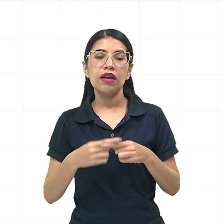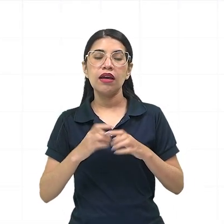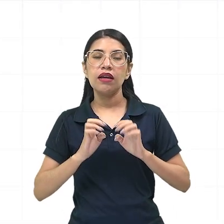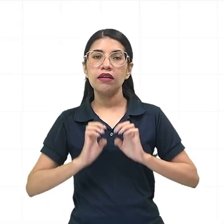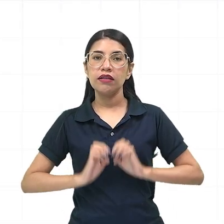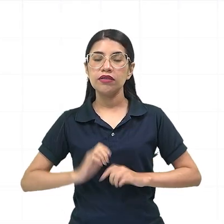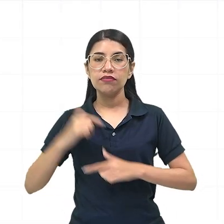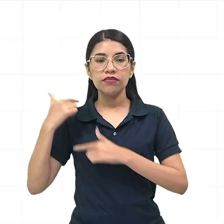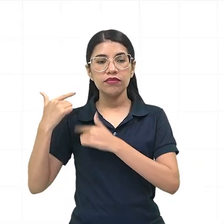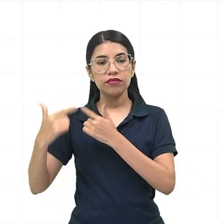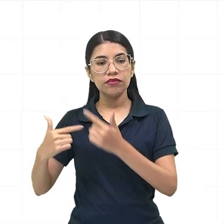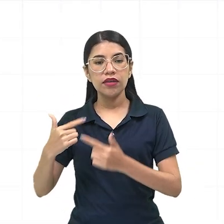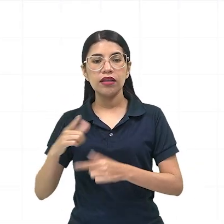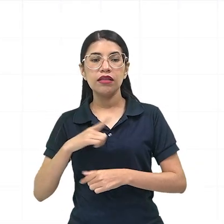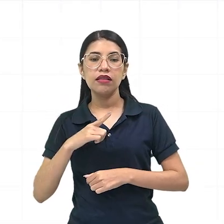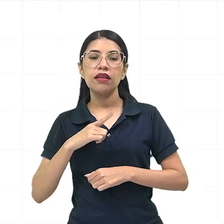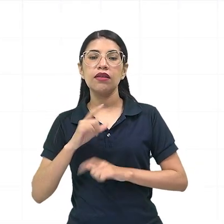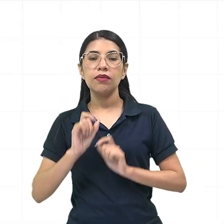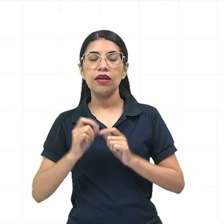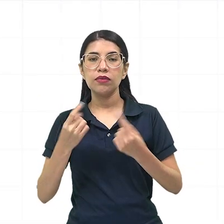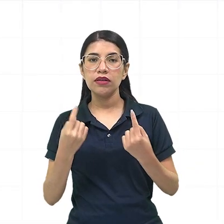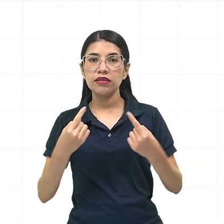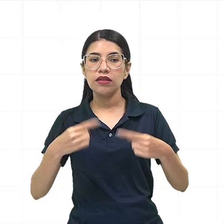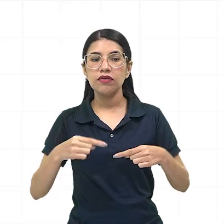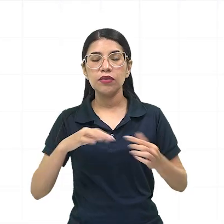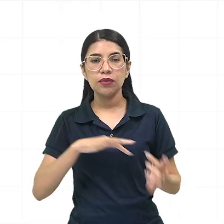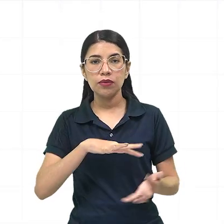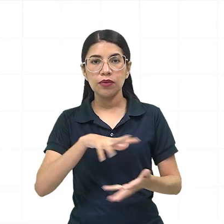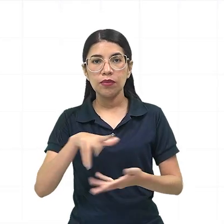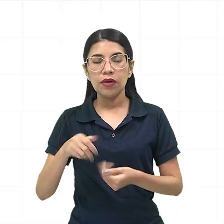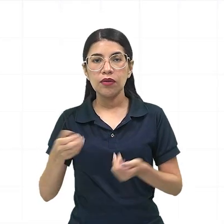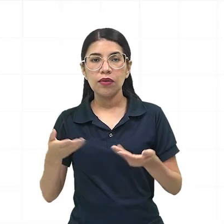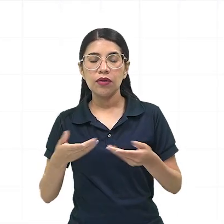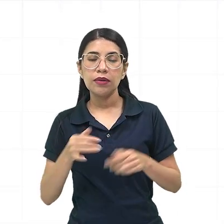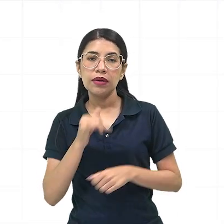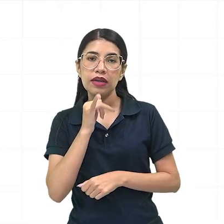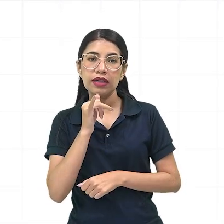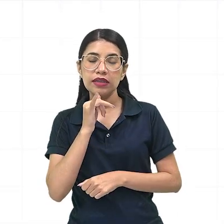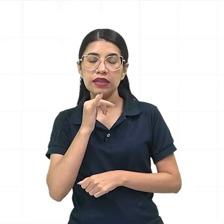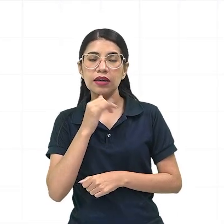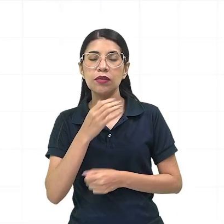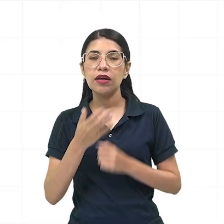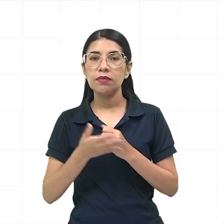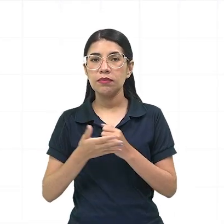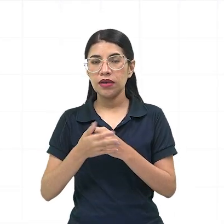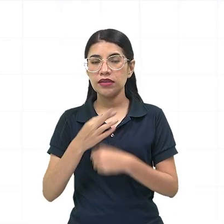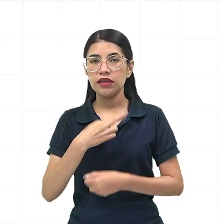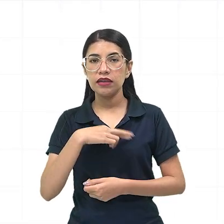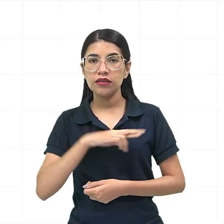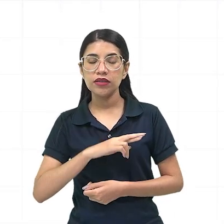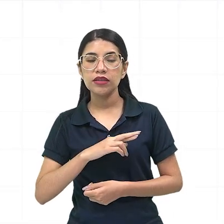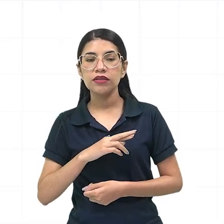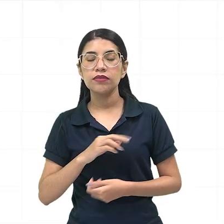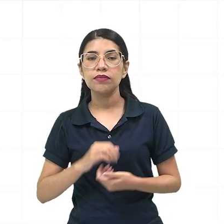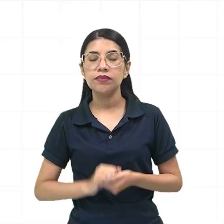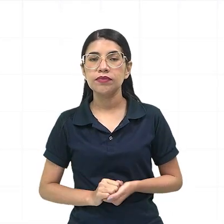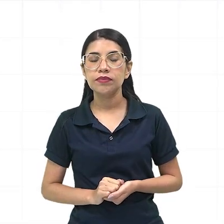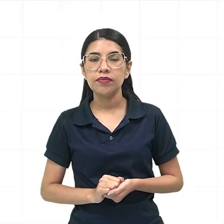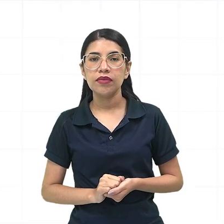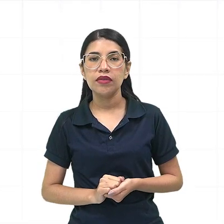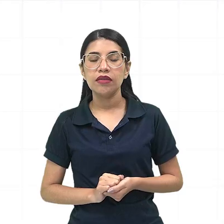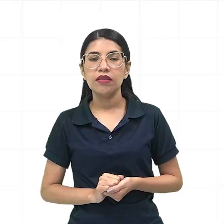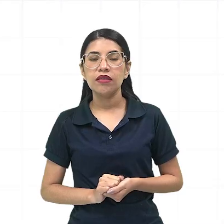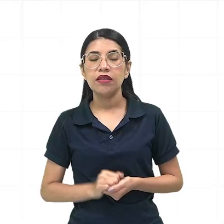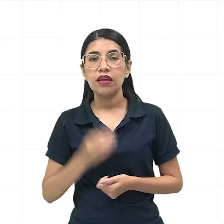desafios globais atuais. E aqui nós podemos pensar o problema da fundamentação religiosa nesse sentido.